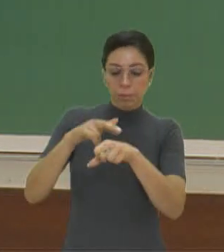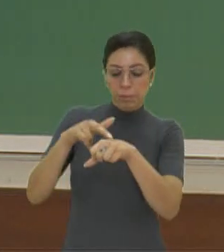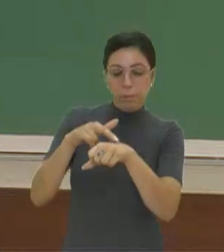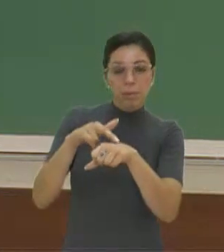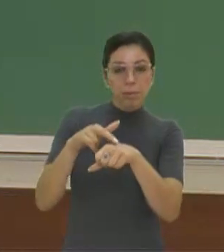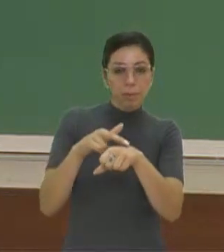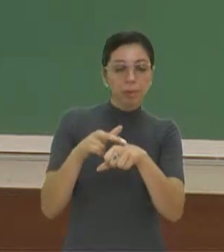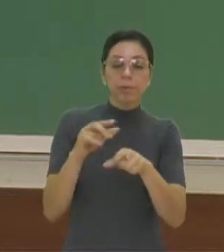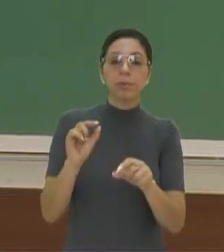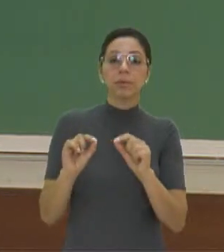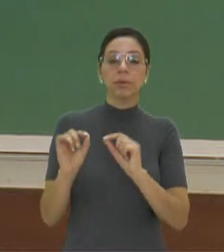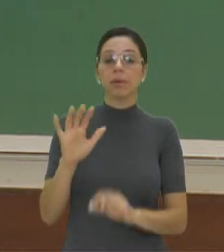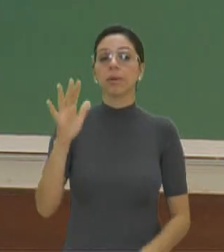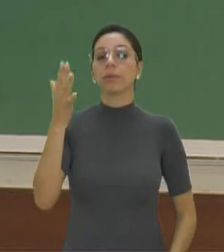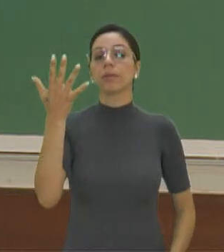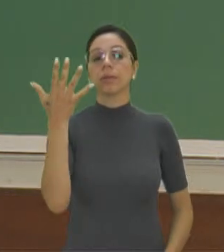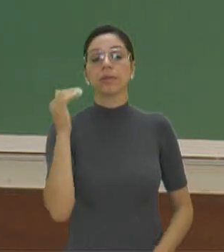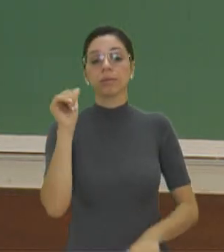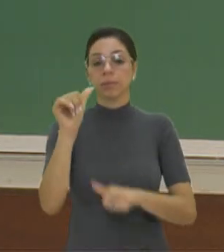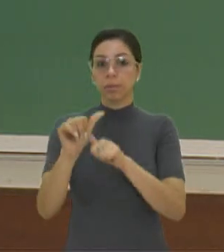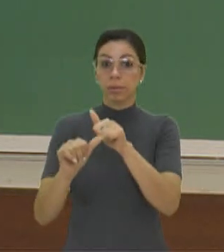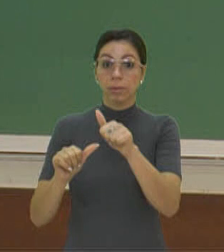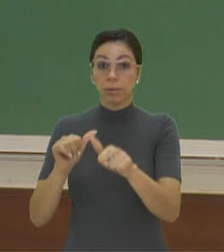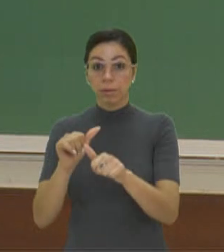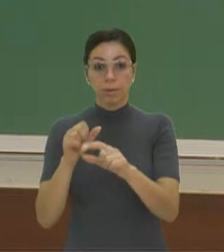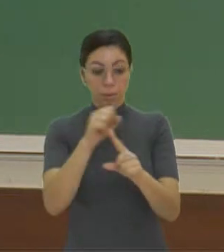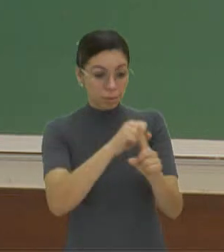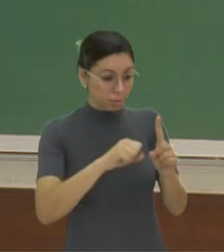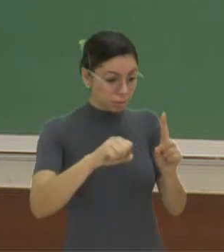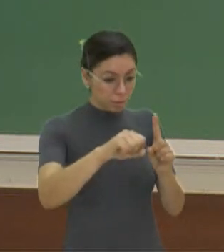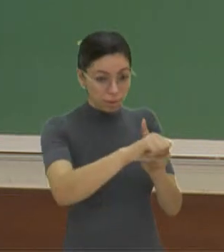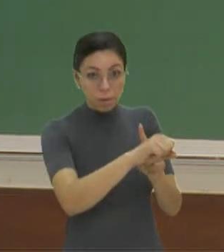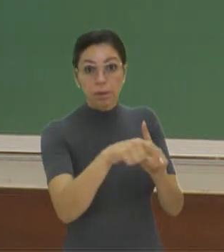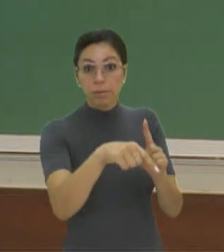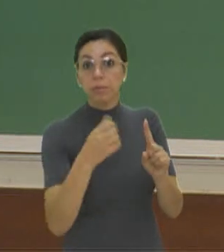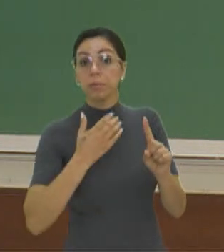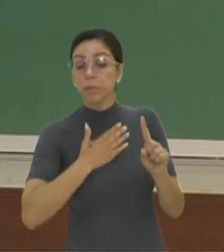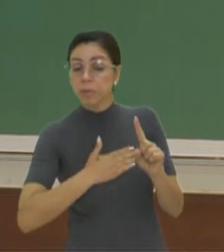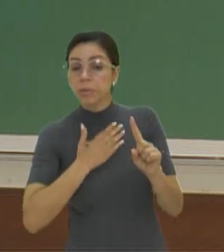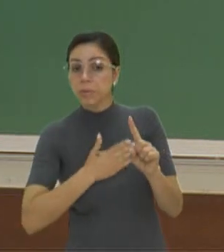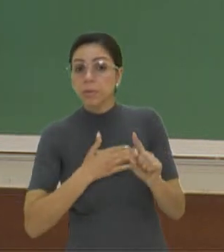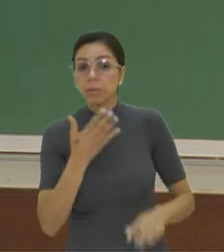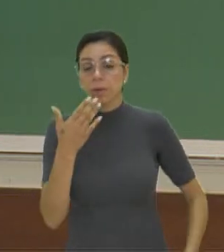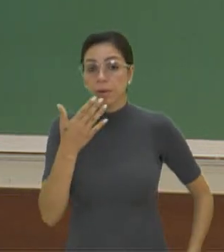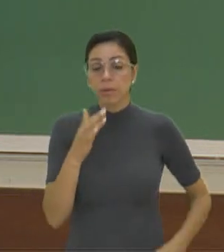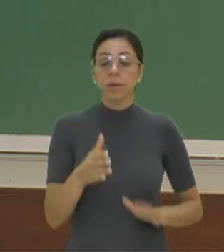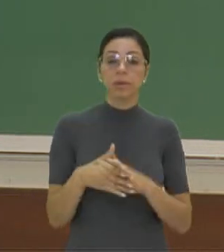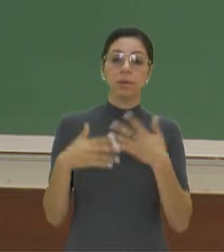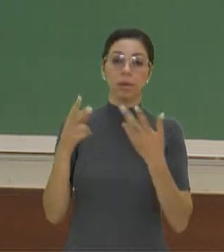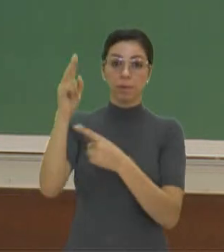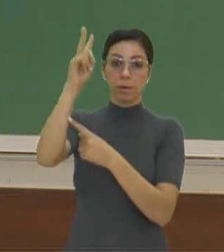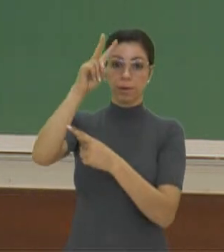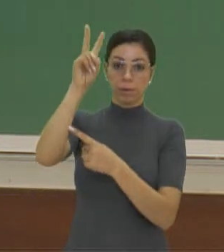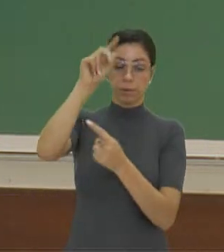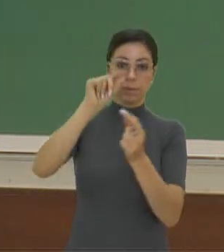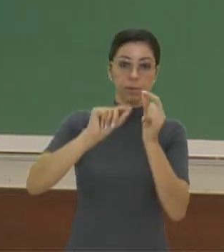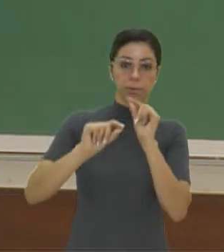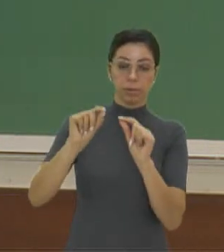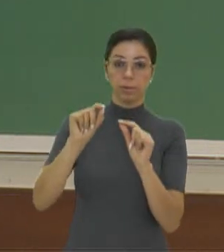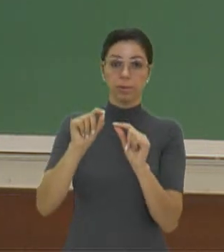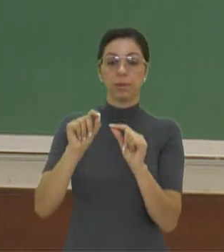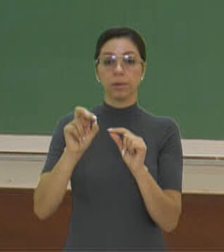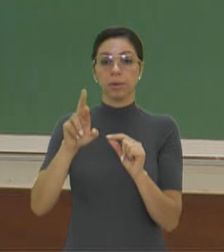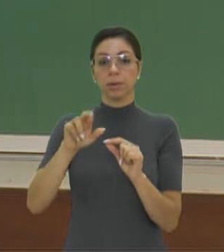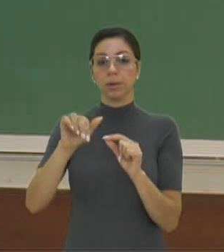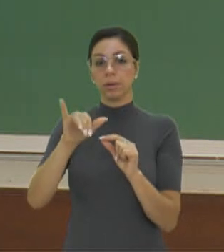qual aconteceu, se tornou a cor do momento. Conta a história que, inclusive, a Rainha Vitória,